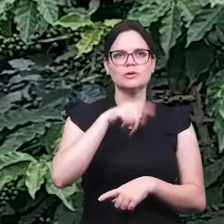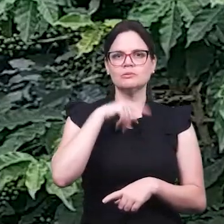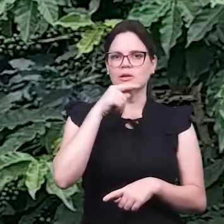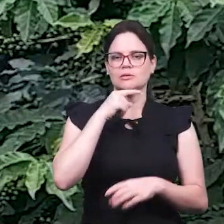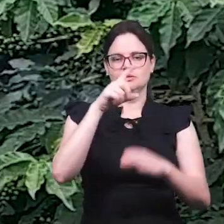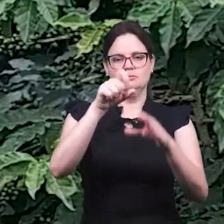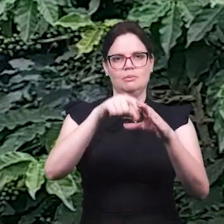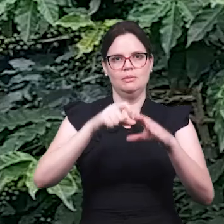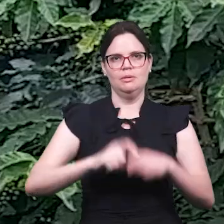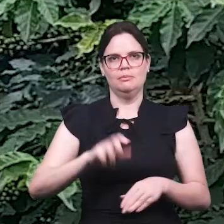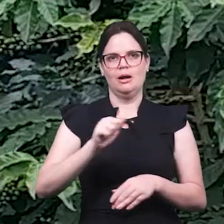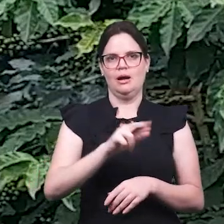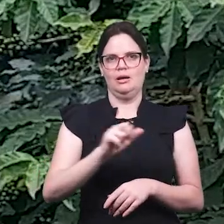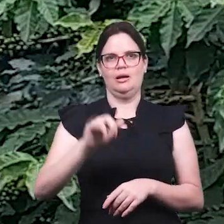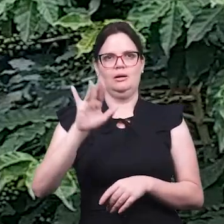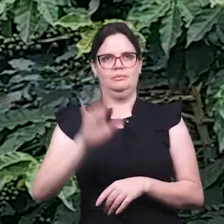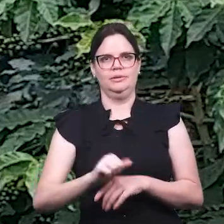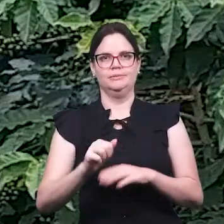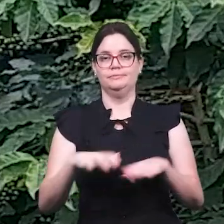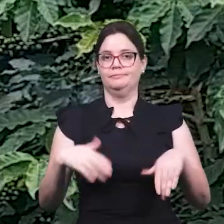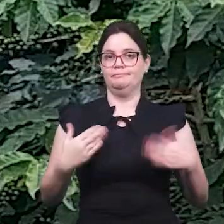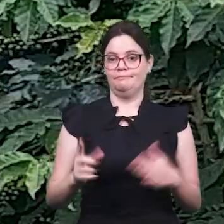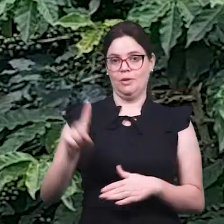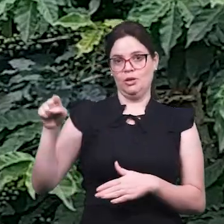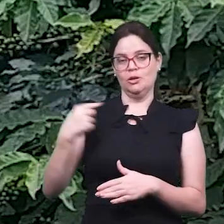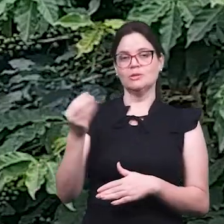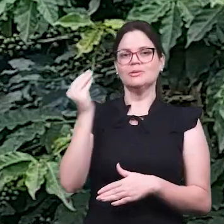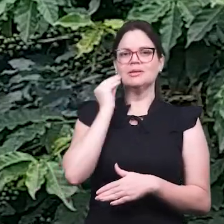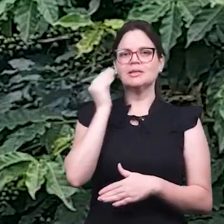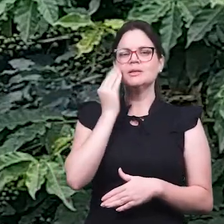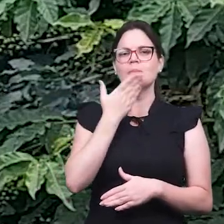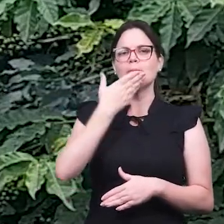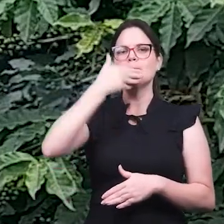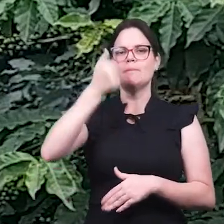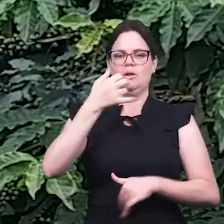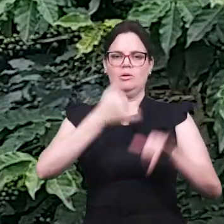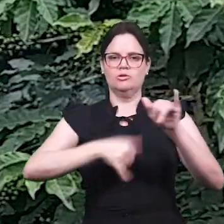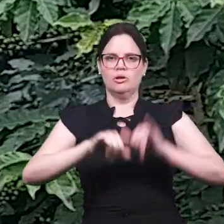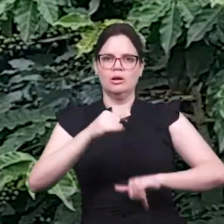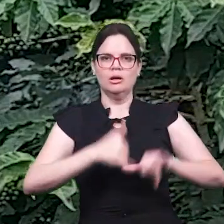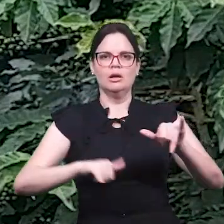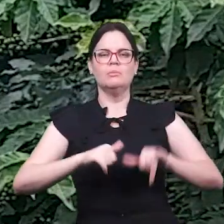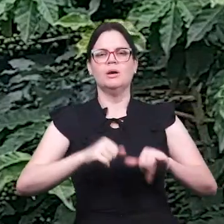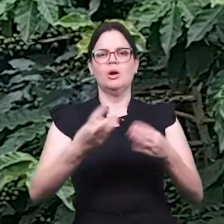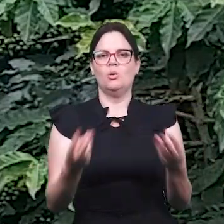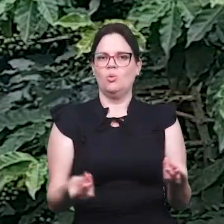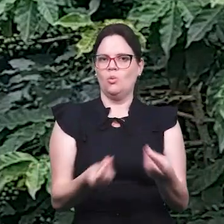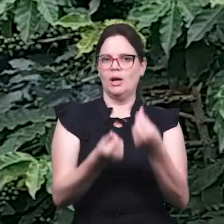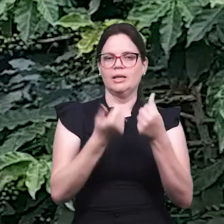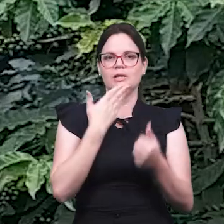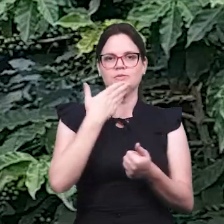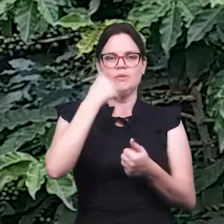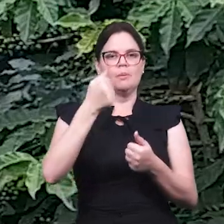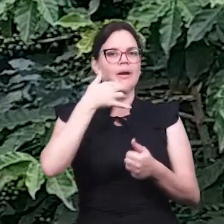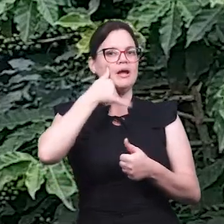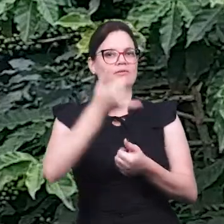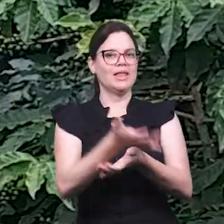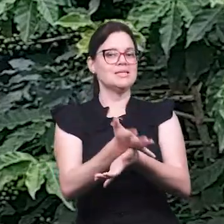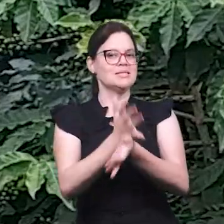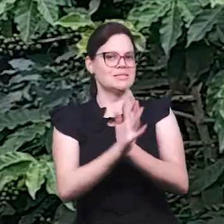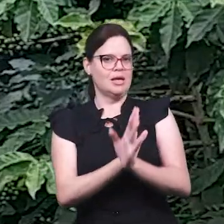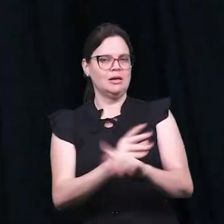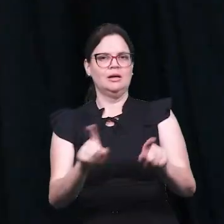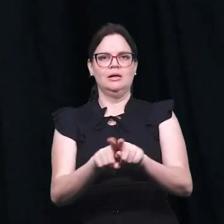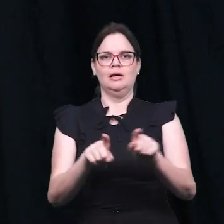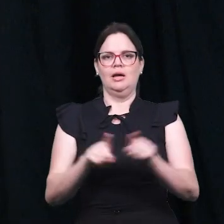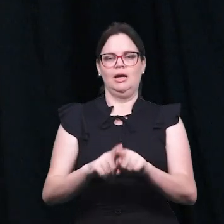Já estamos buscando melhorias genéticas com qualidades mais resistentes à seca e resistentes